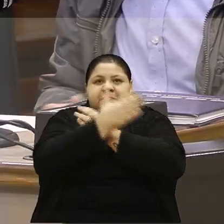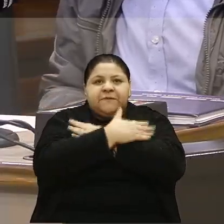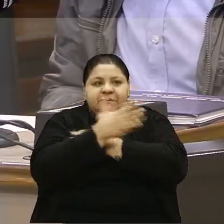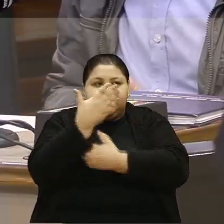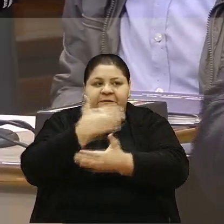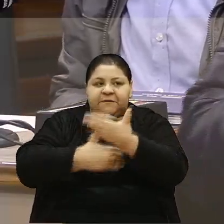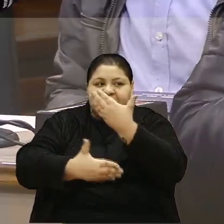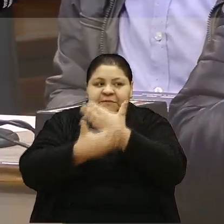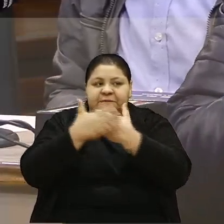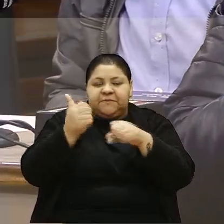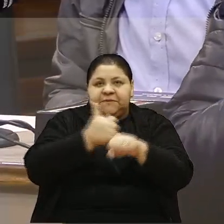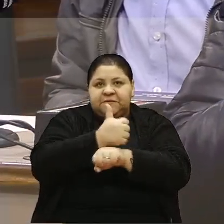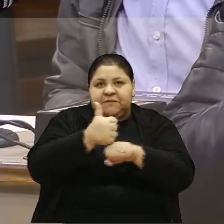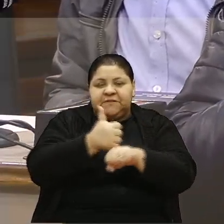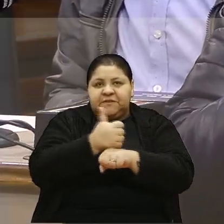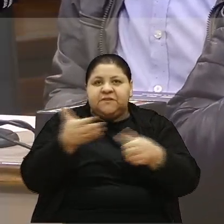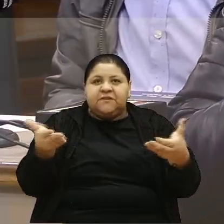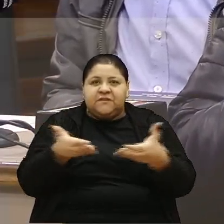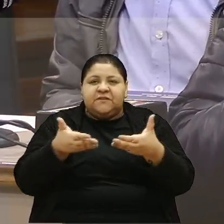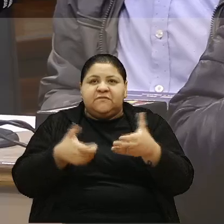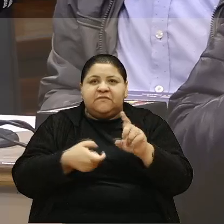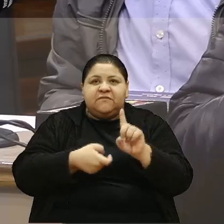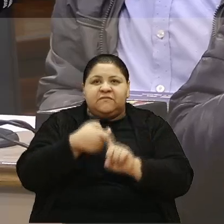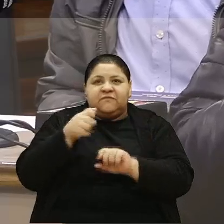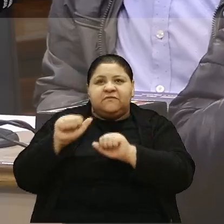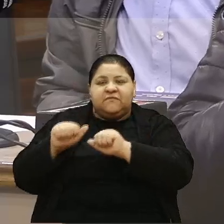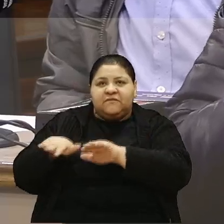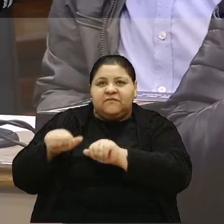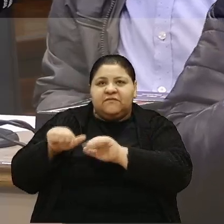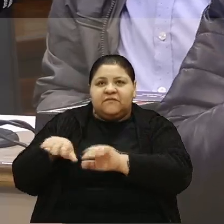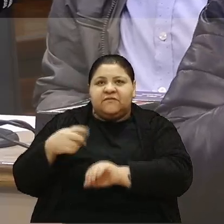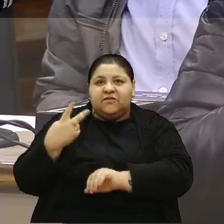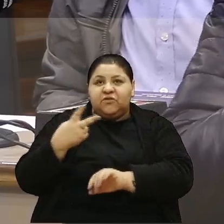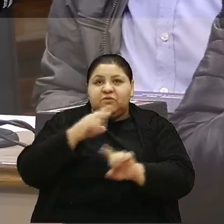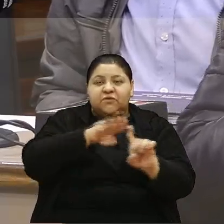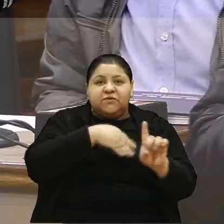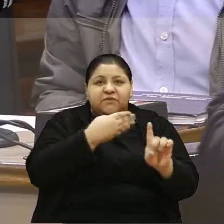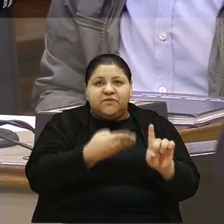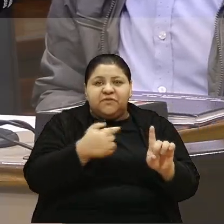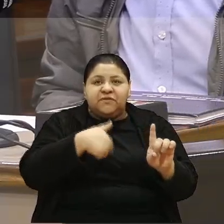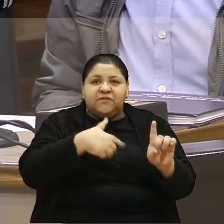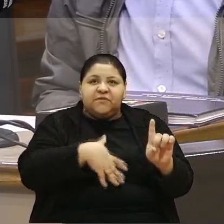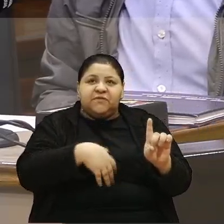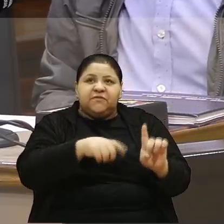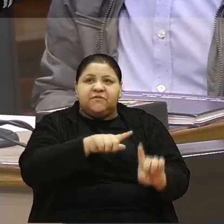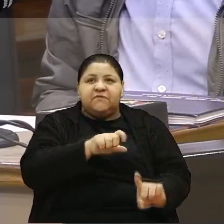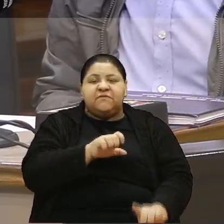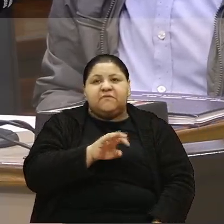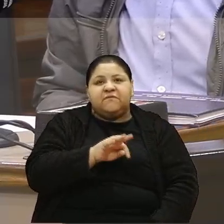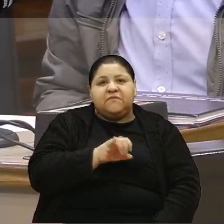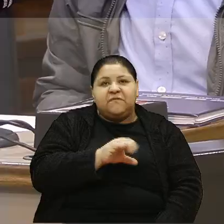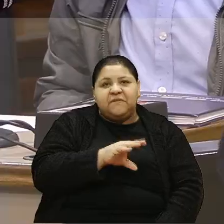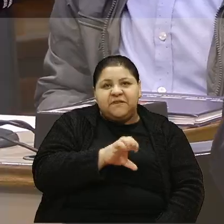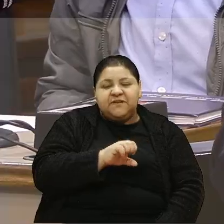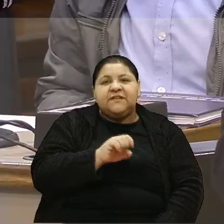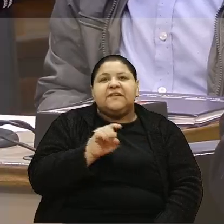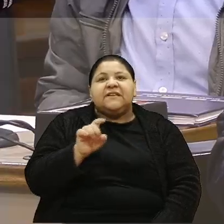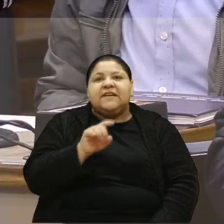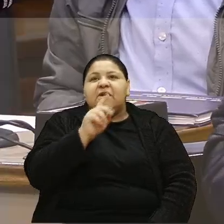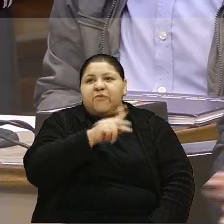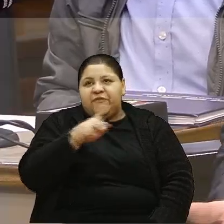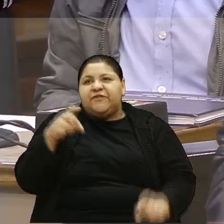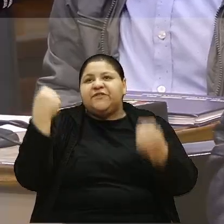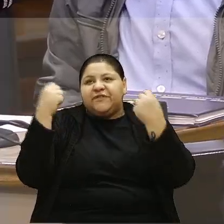os professores. Eu que agora, no mês de setembro, tenho pelo menos 2 homenagens. A minha filha, Letícia Rodrigues, que é professora de Educação